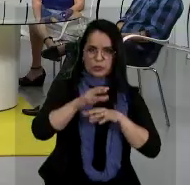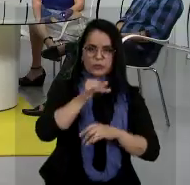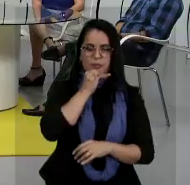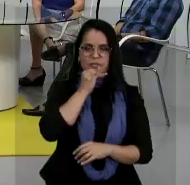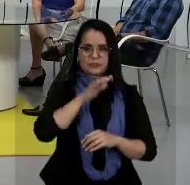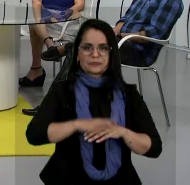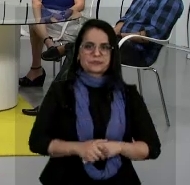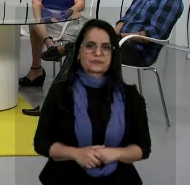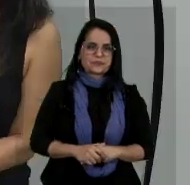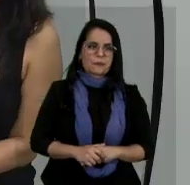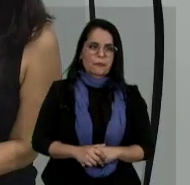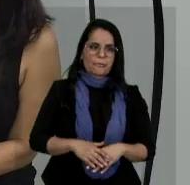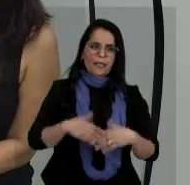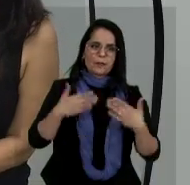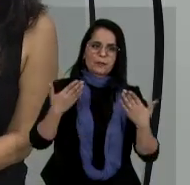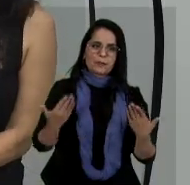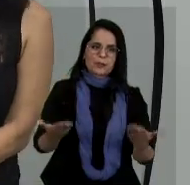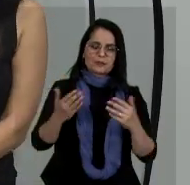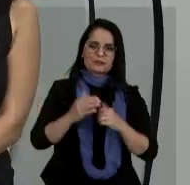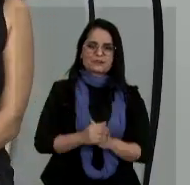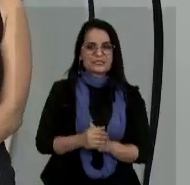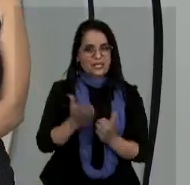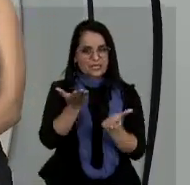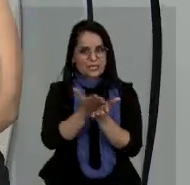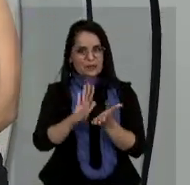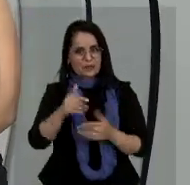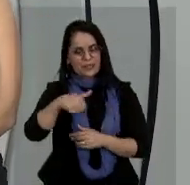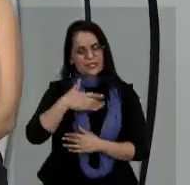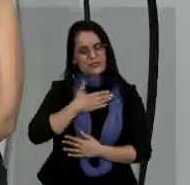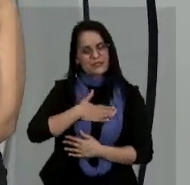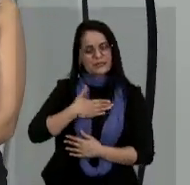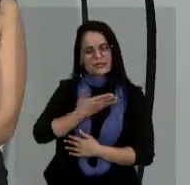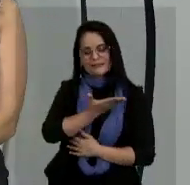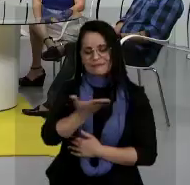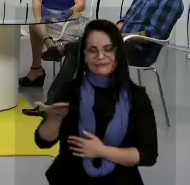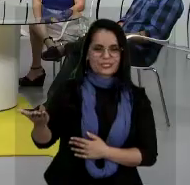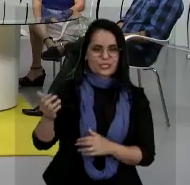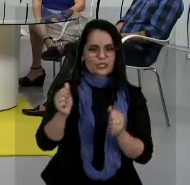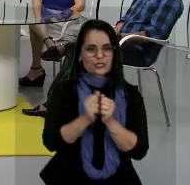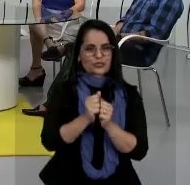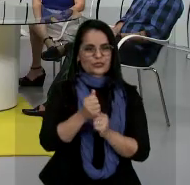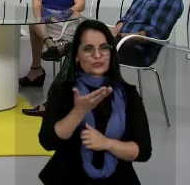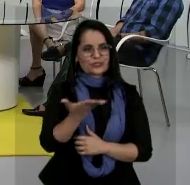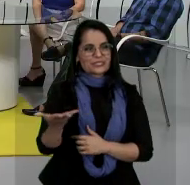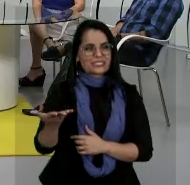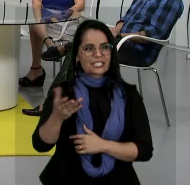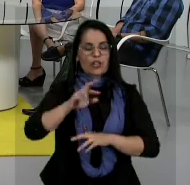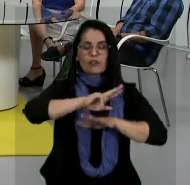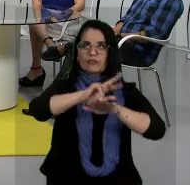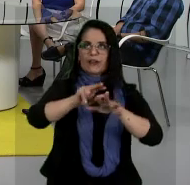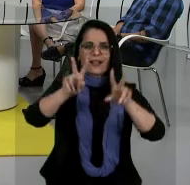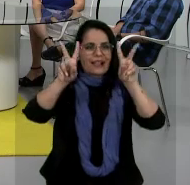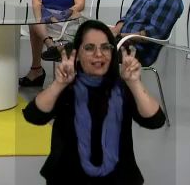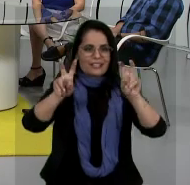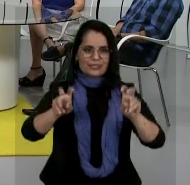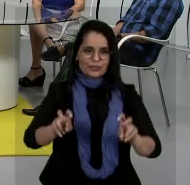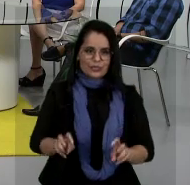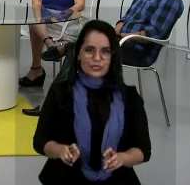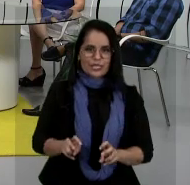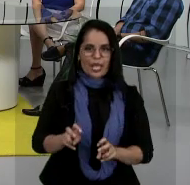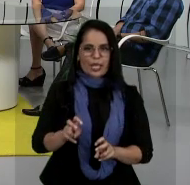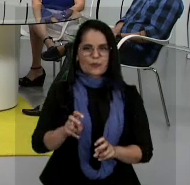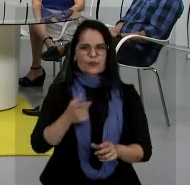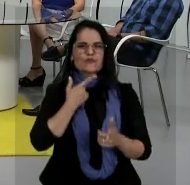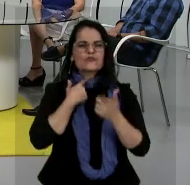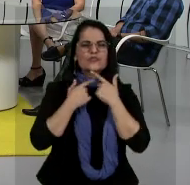Bom, então a gente termina por aqui. Foi um prazer imenso estar com vocês. Tem muitos assuntos que eu fico